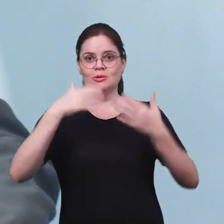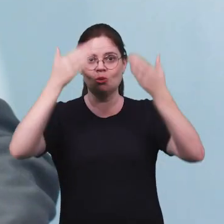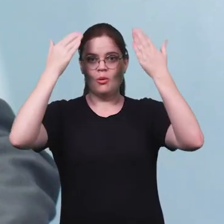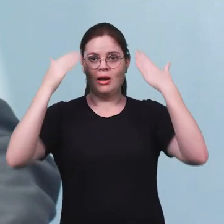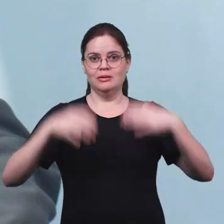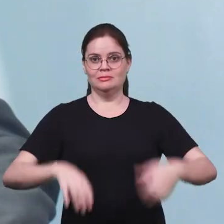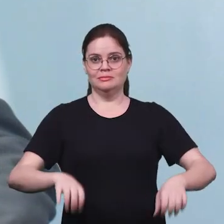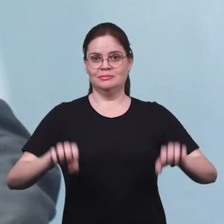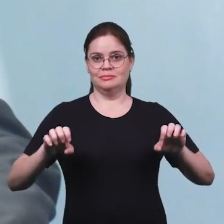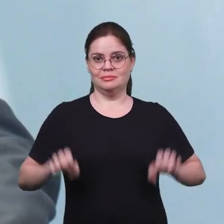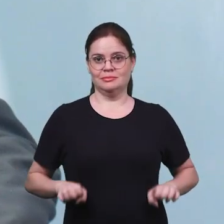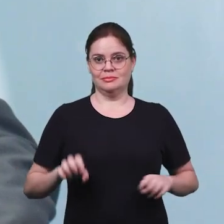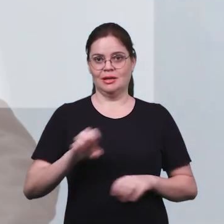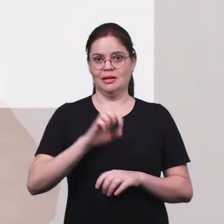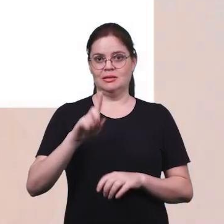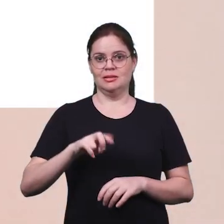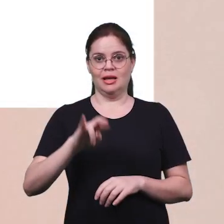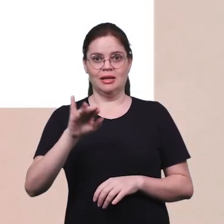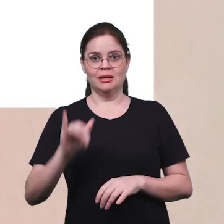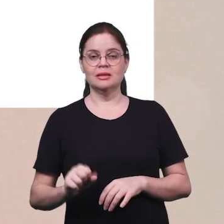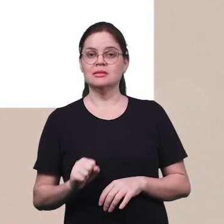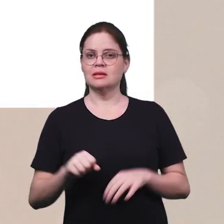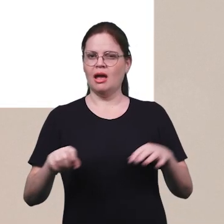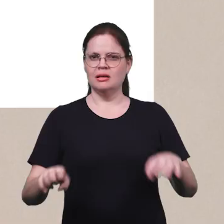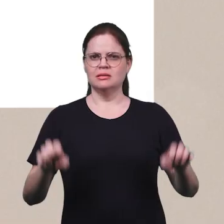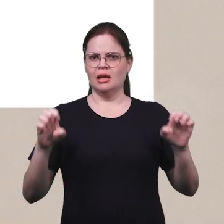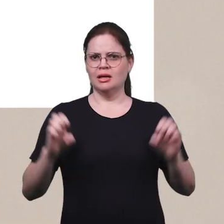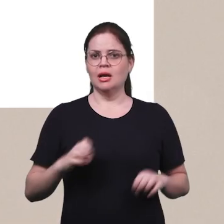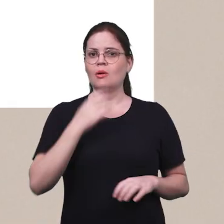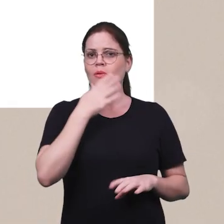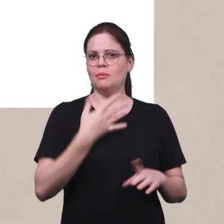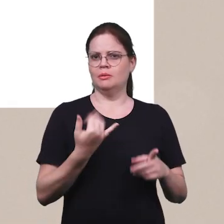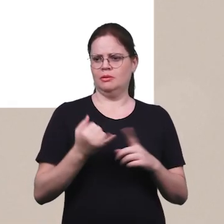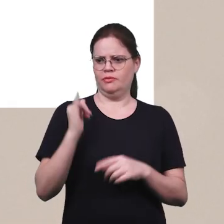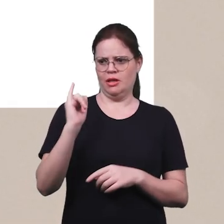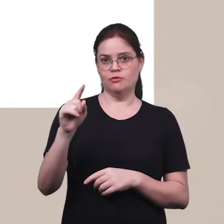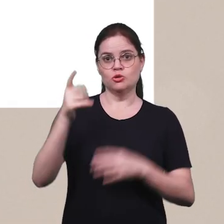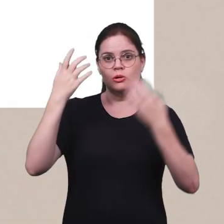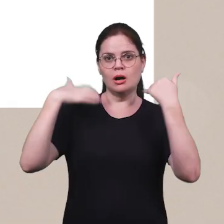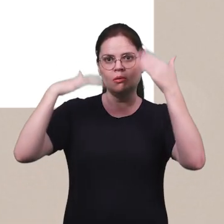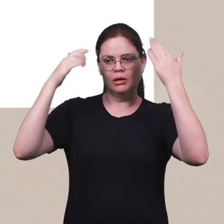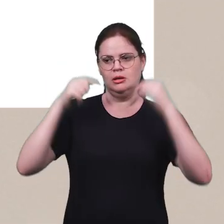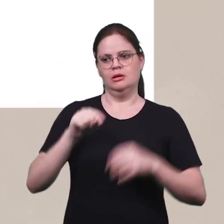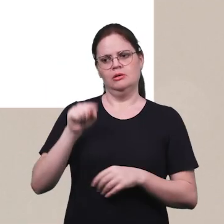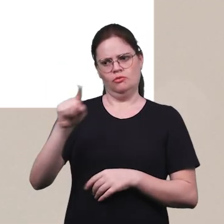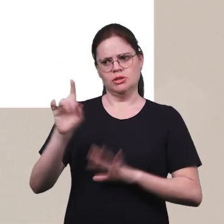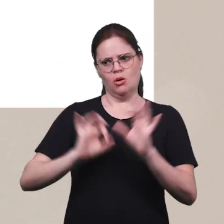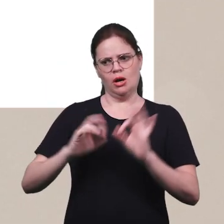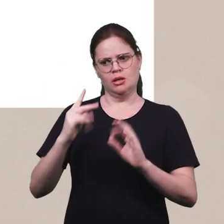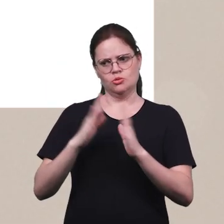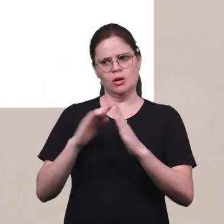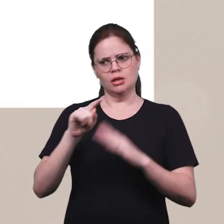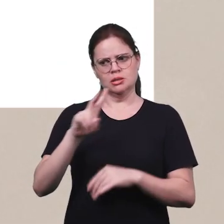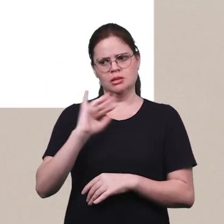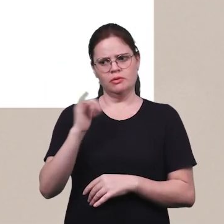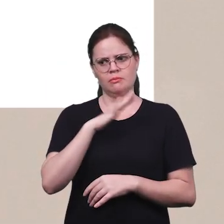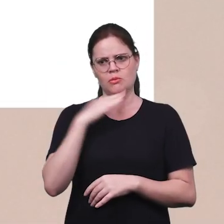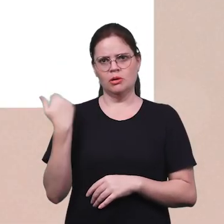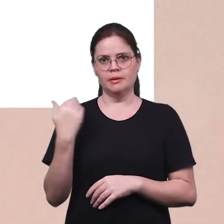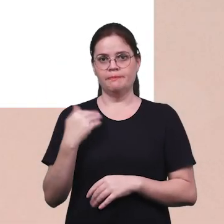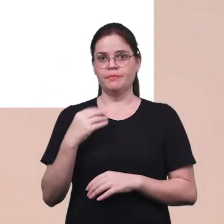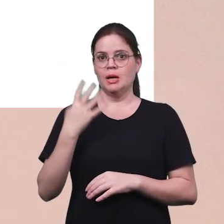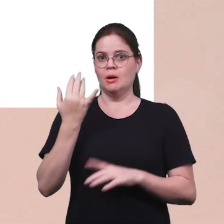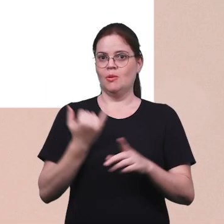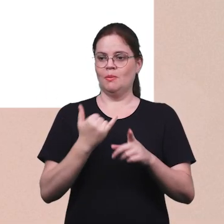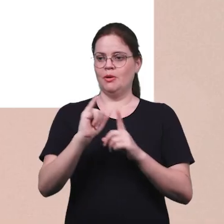profeta foi lá e disse assim, olha, acerta a tua casa que você vai morrer. Ele profeta sai, ele se vira para a parede,